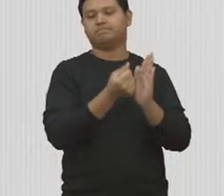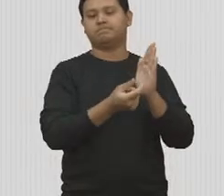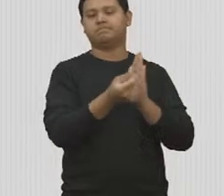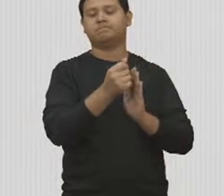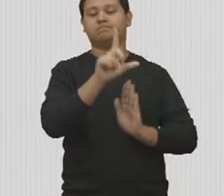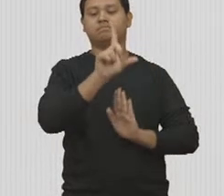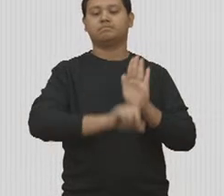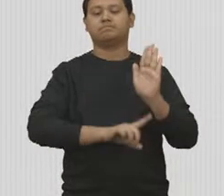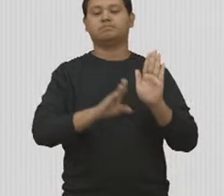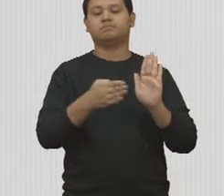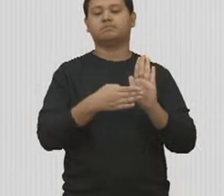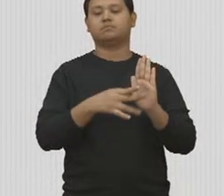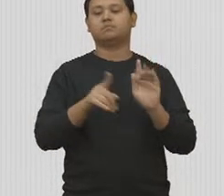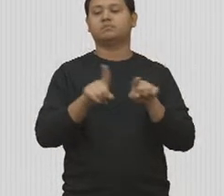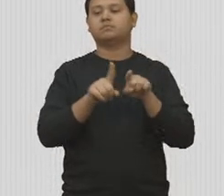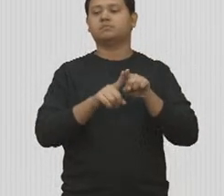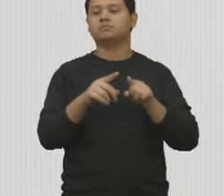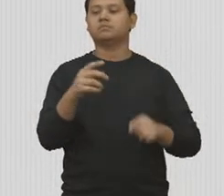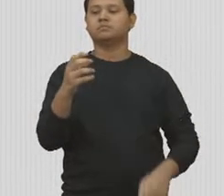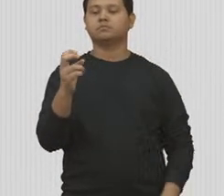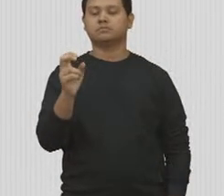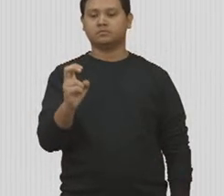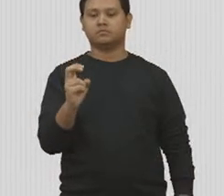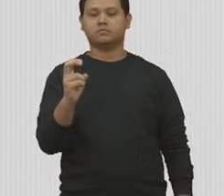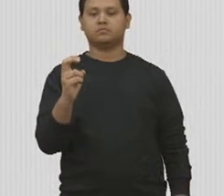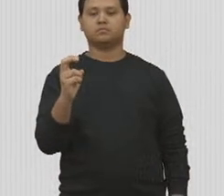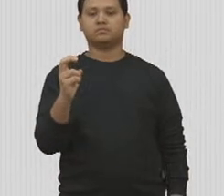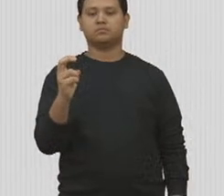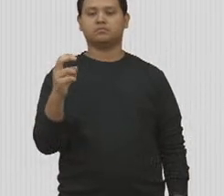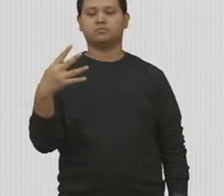da lei e de 54% o limite máximo.